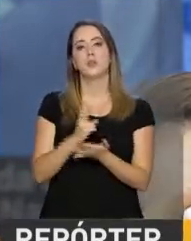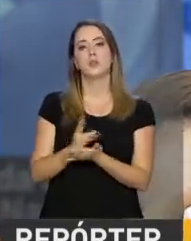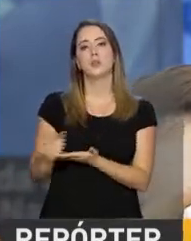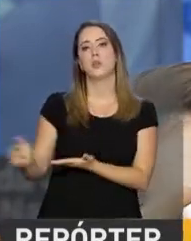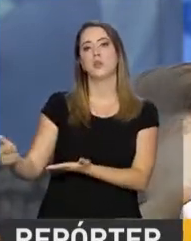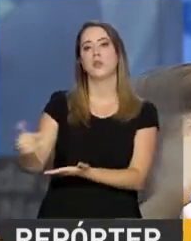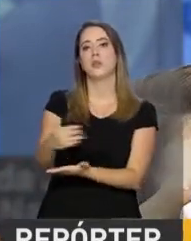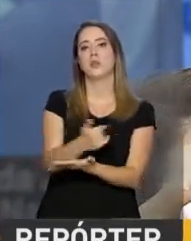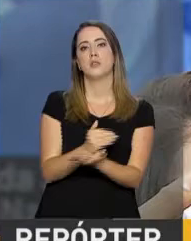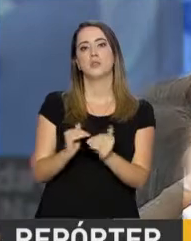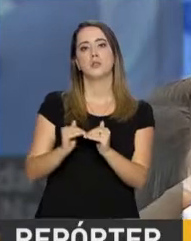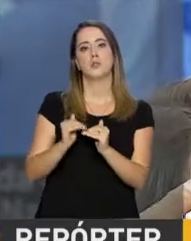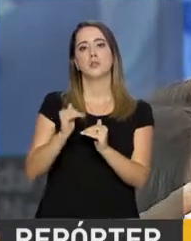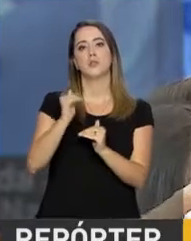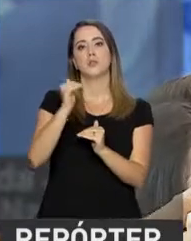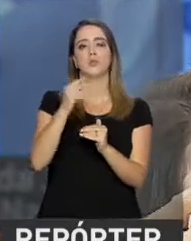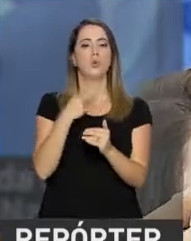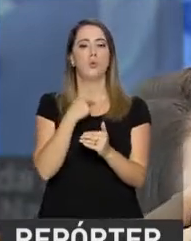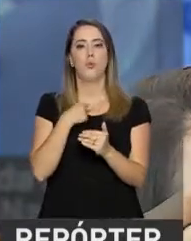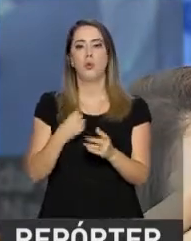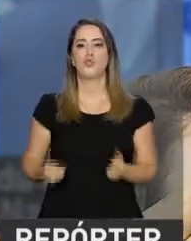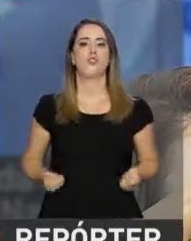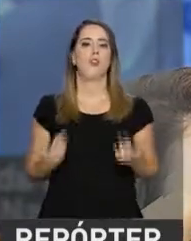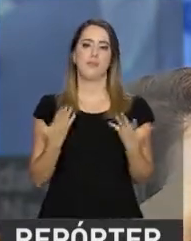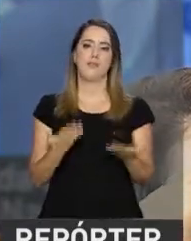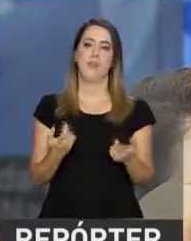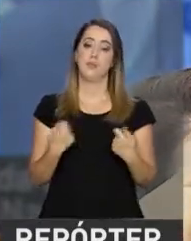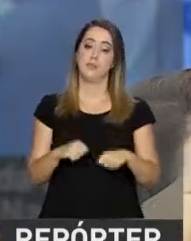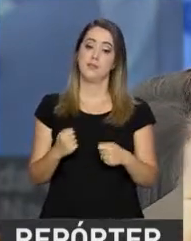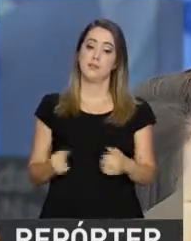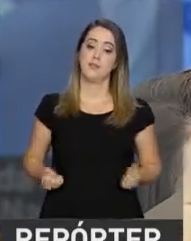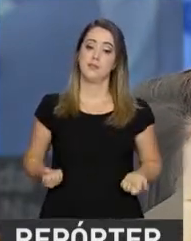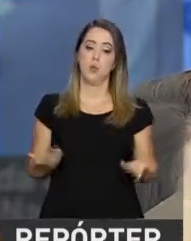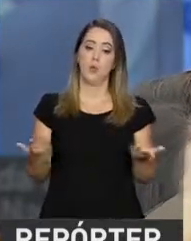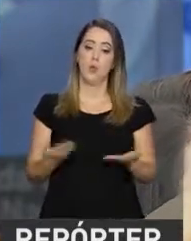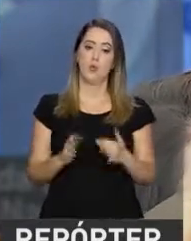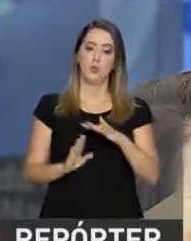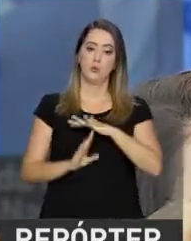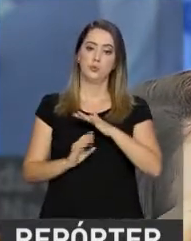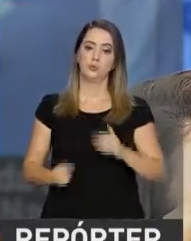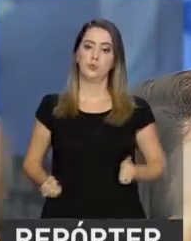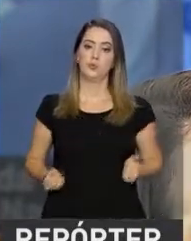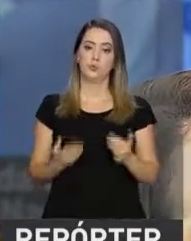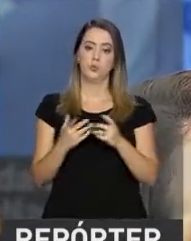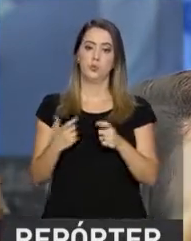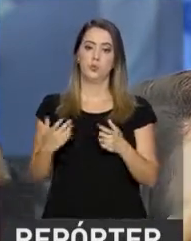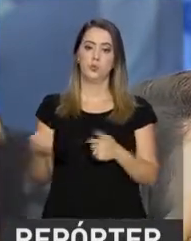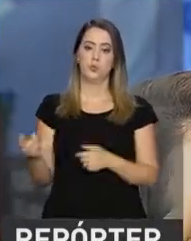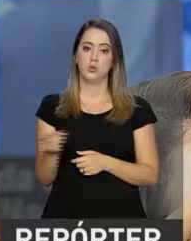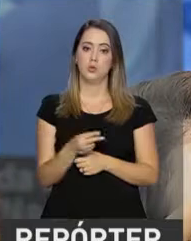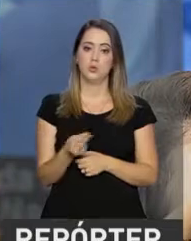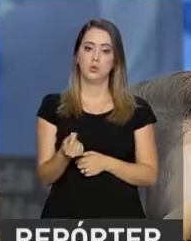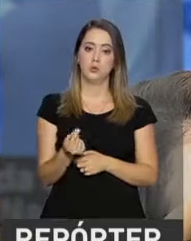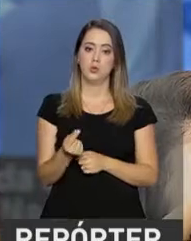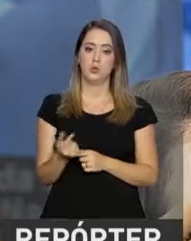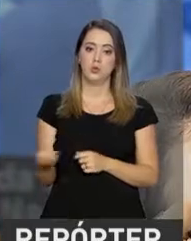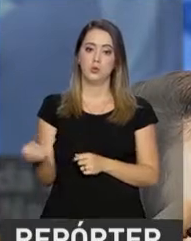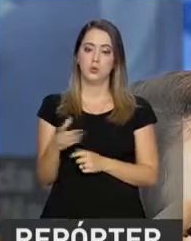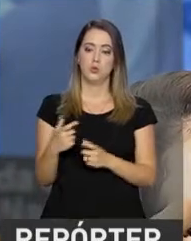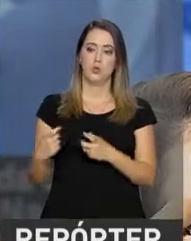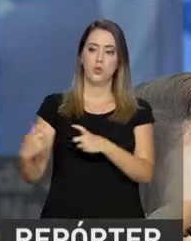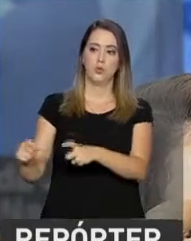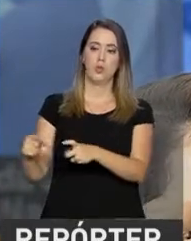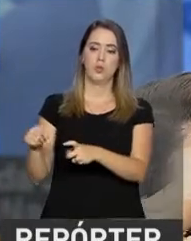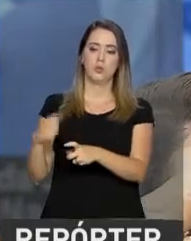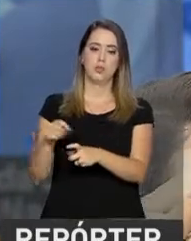alocar aqueles recursos hoje como você tem um tempo de gás para você colocar dinheiro novo num campo você tem que tirar de outro e isso demora